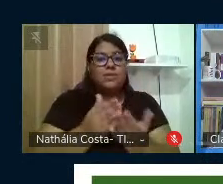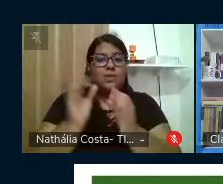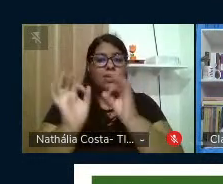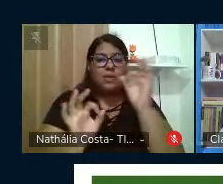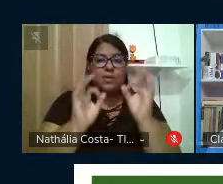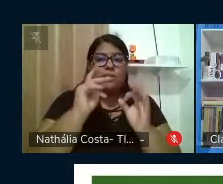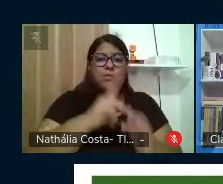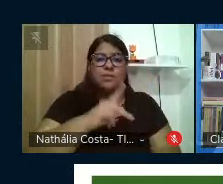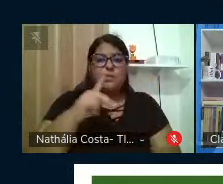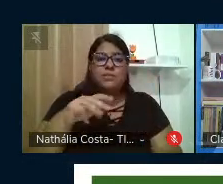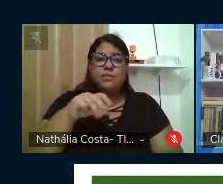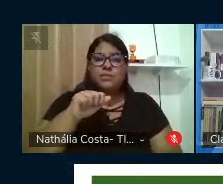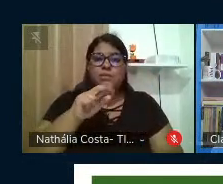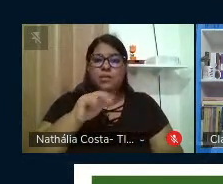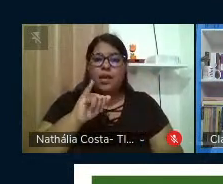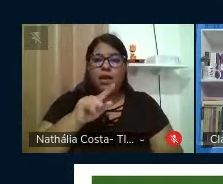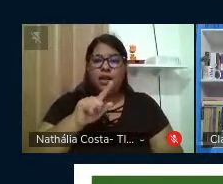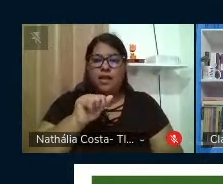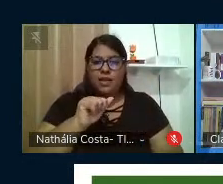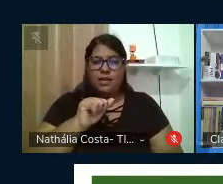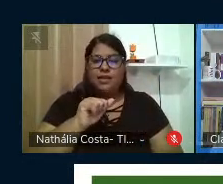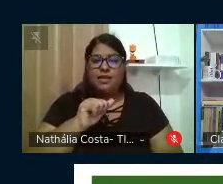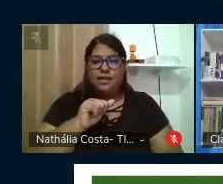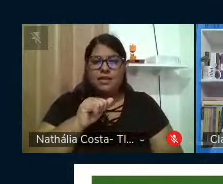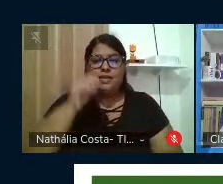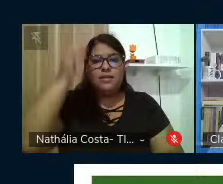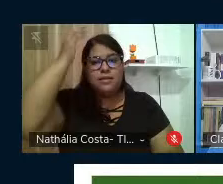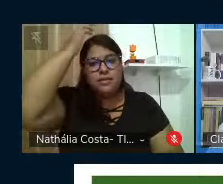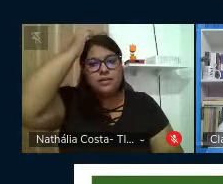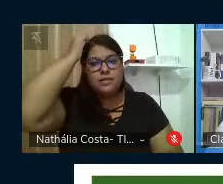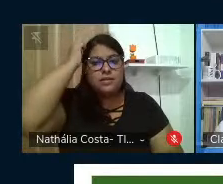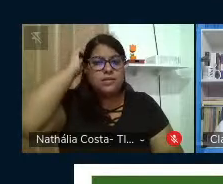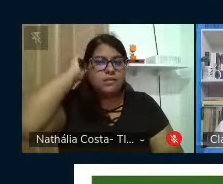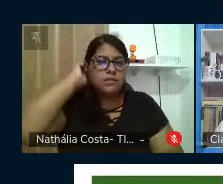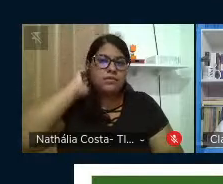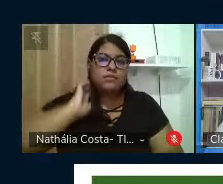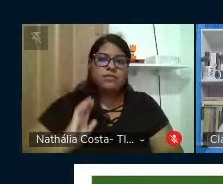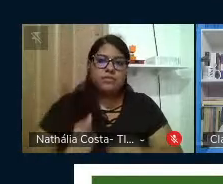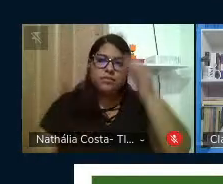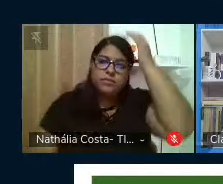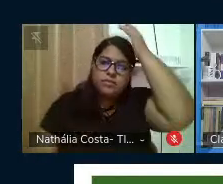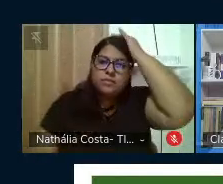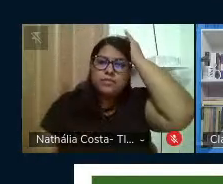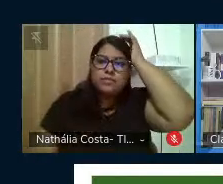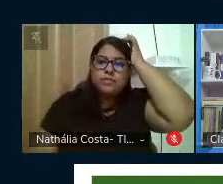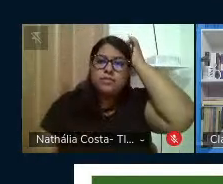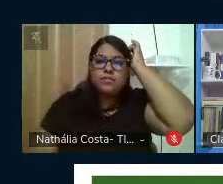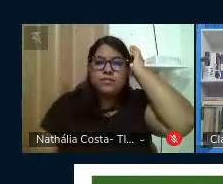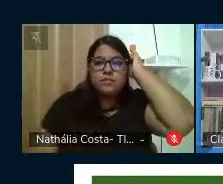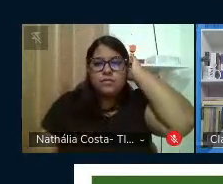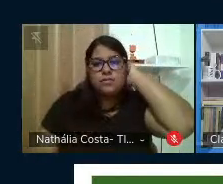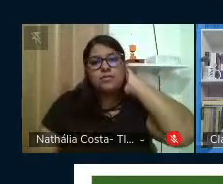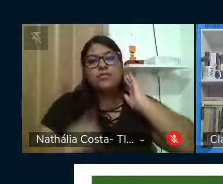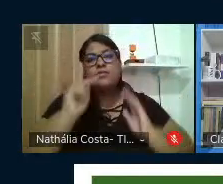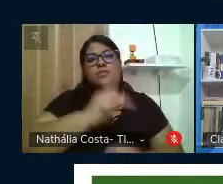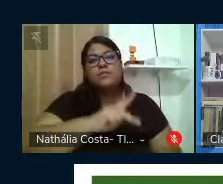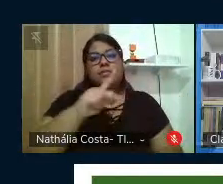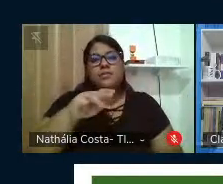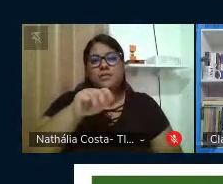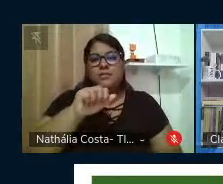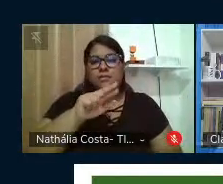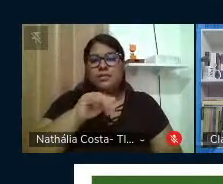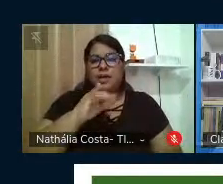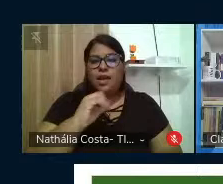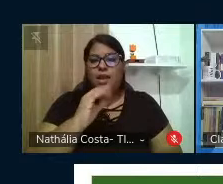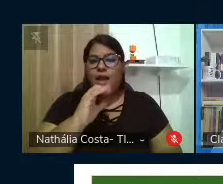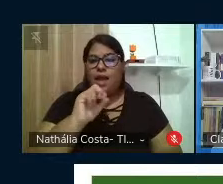professora Marília Guedes de Menezes, Menezes Guedes, aqui da UEP, nossa querida Marília, e a professora Maria do Carmo Figueiredo